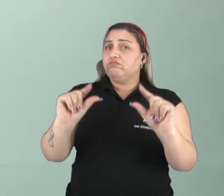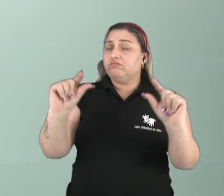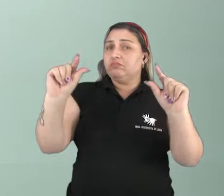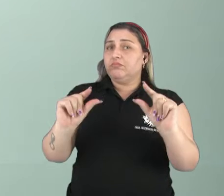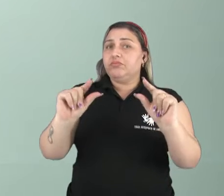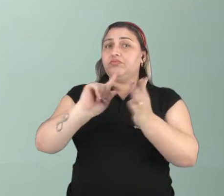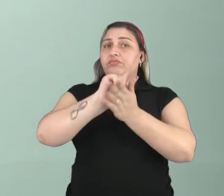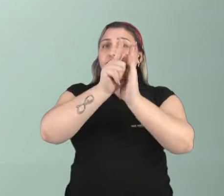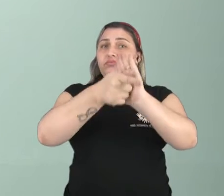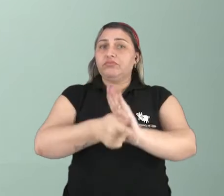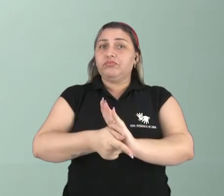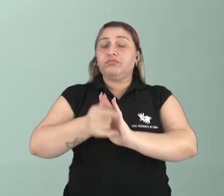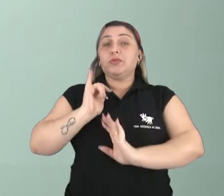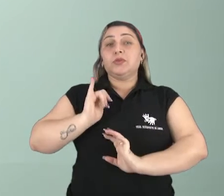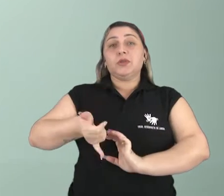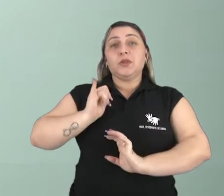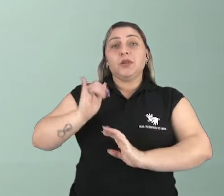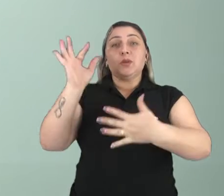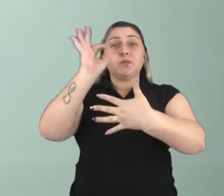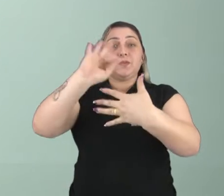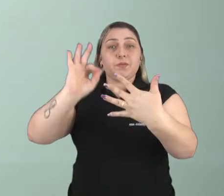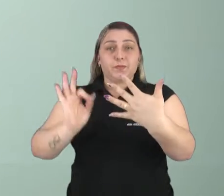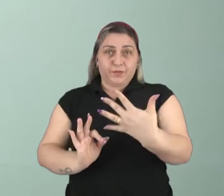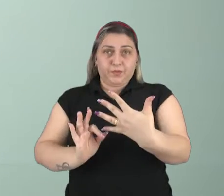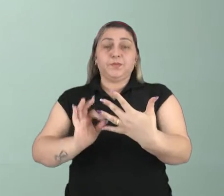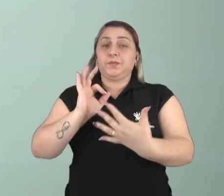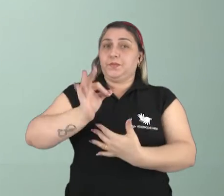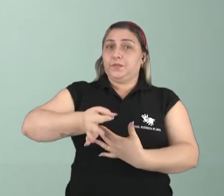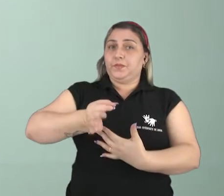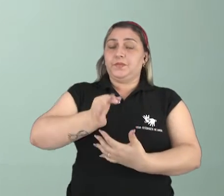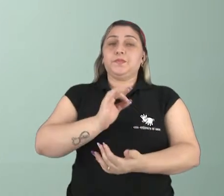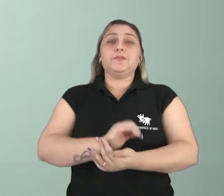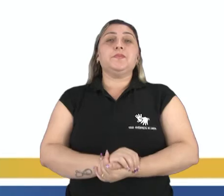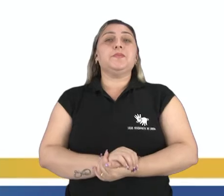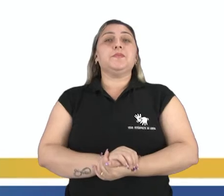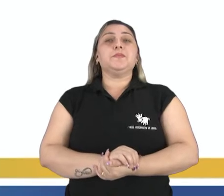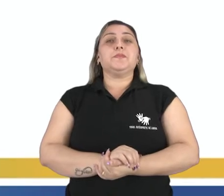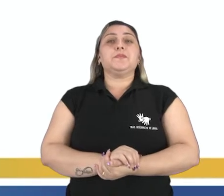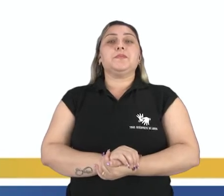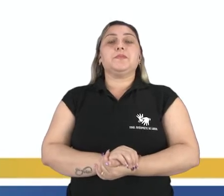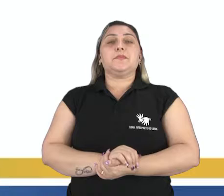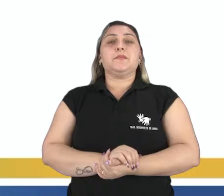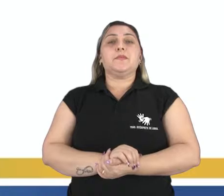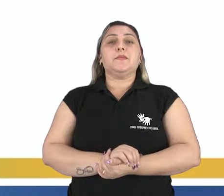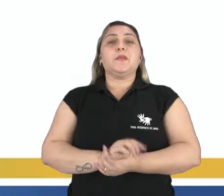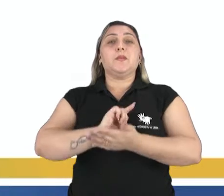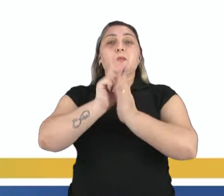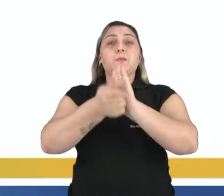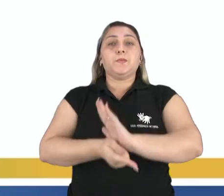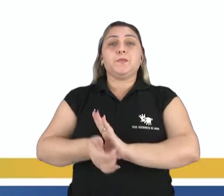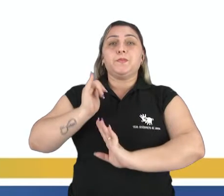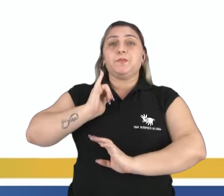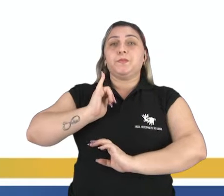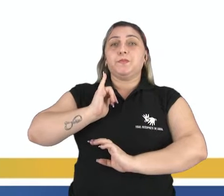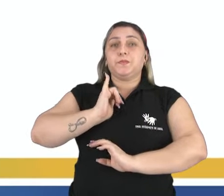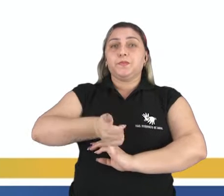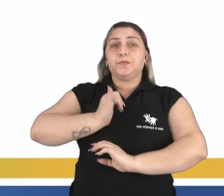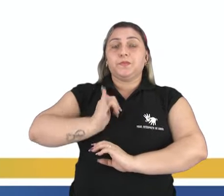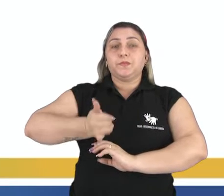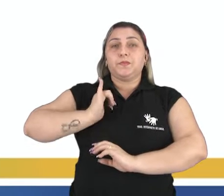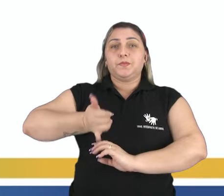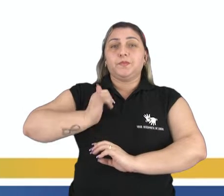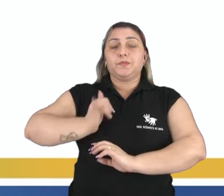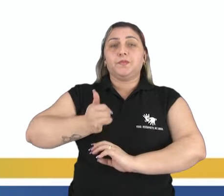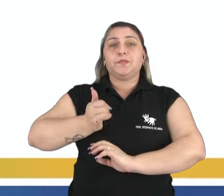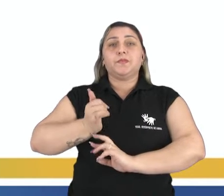o gênero narrativo e seus elementos, tá certo? Então vamos lá. O gênero narrativo, ele